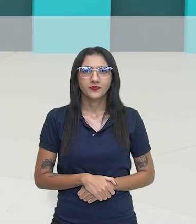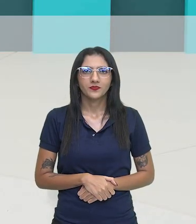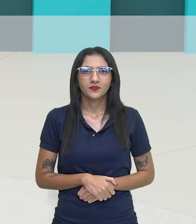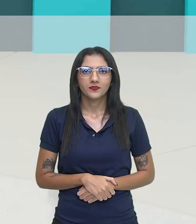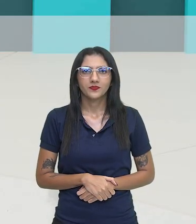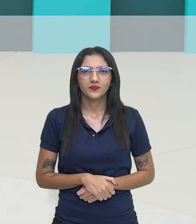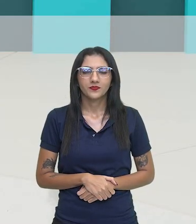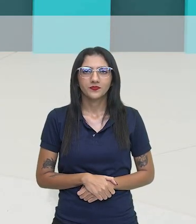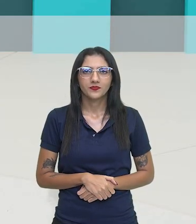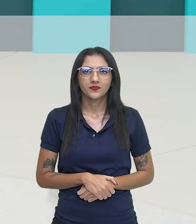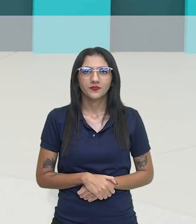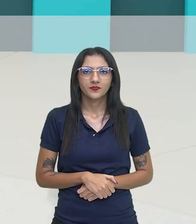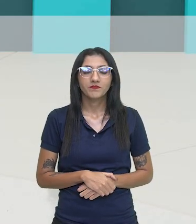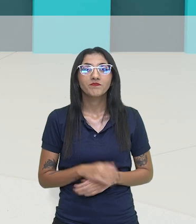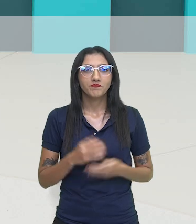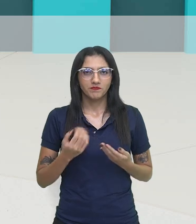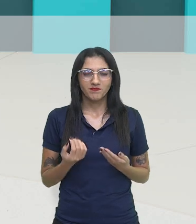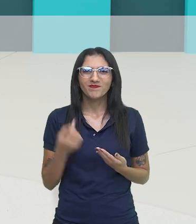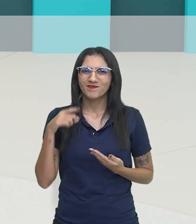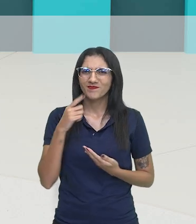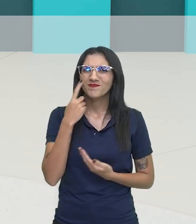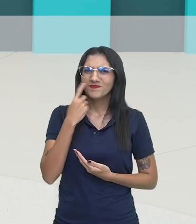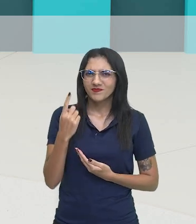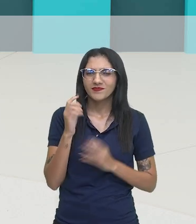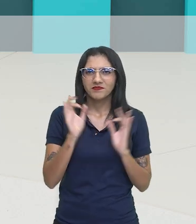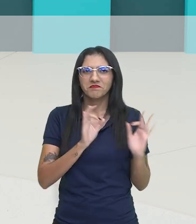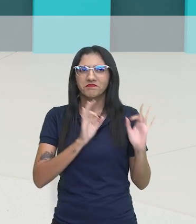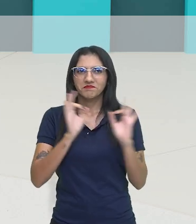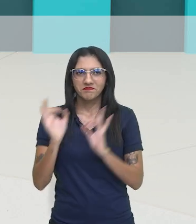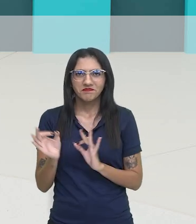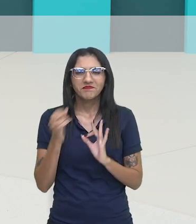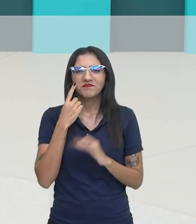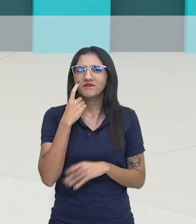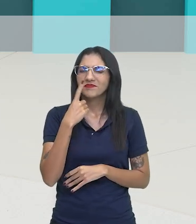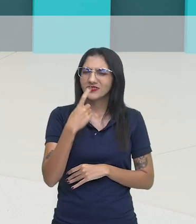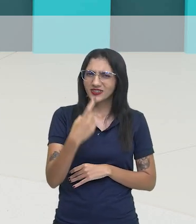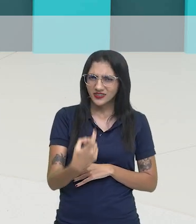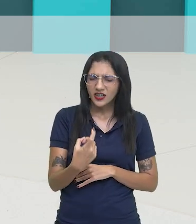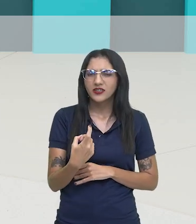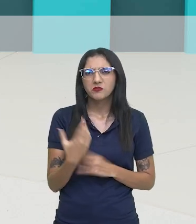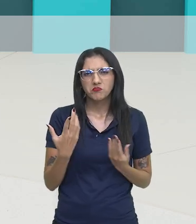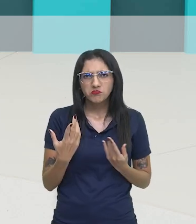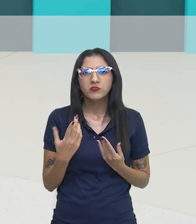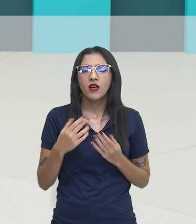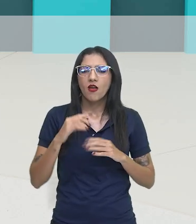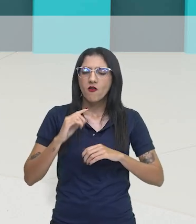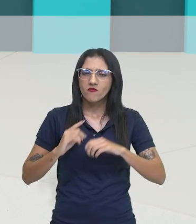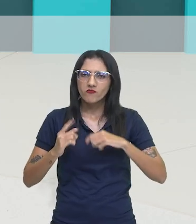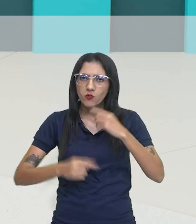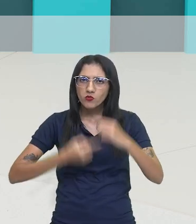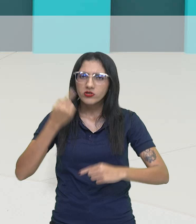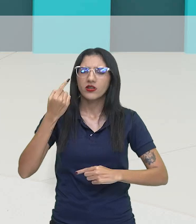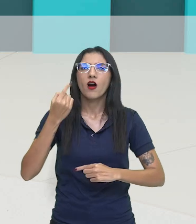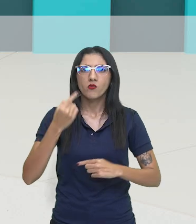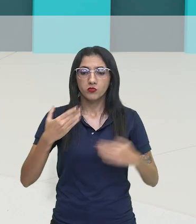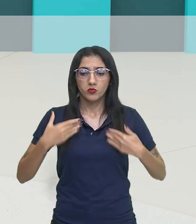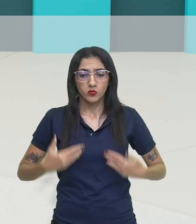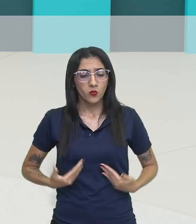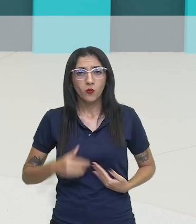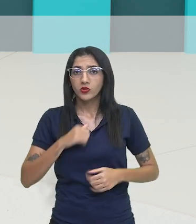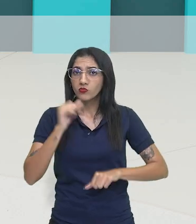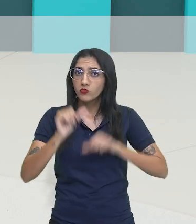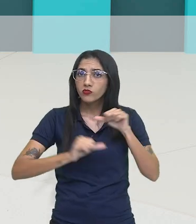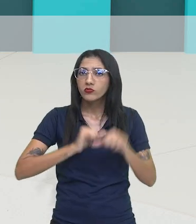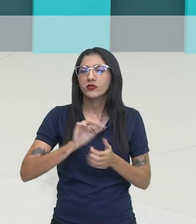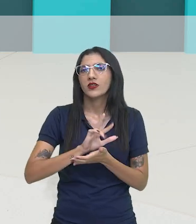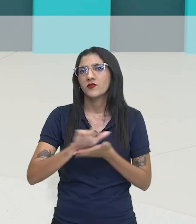Muito bem, então vocês viram só que interessante. Ao longo da evolução, nosso corpo sofreu várias modificações